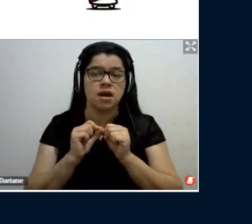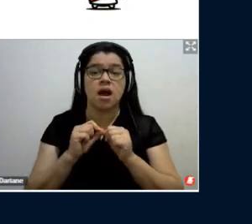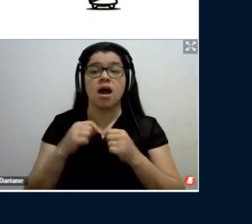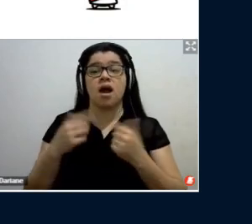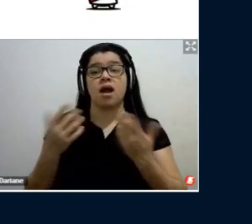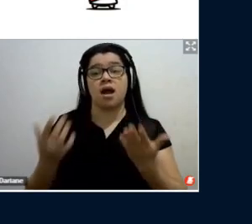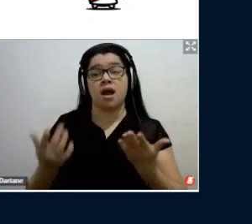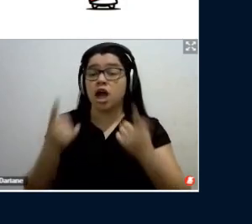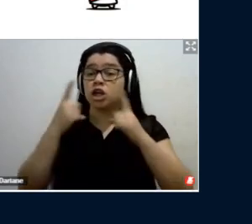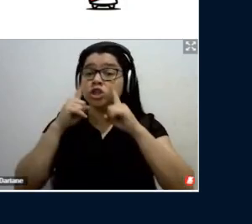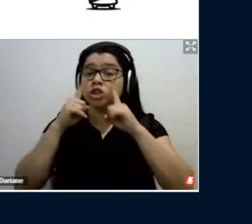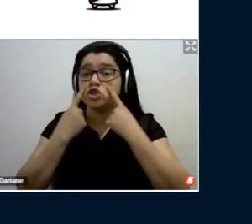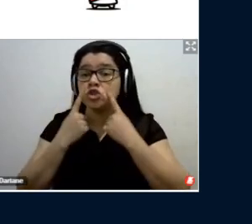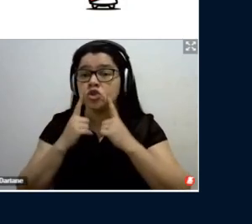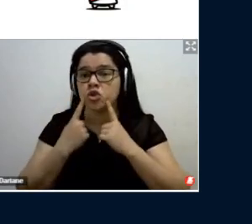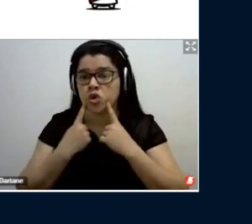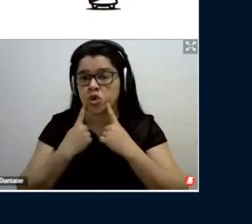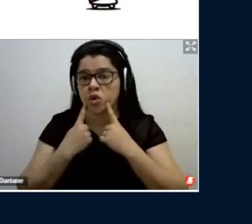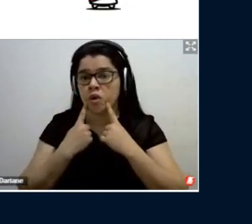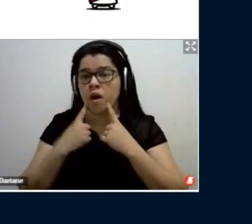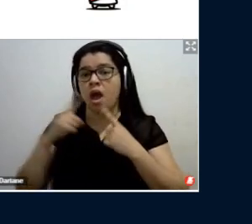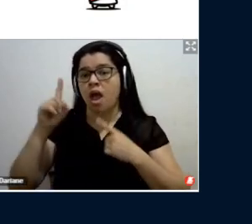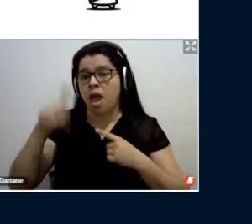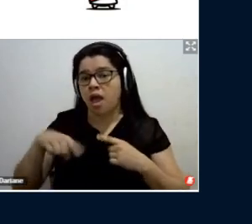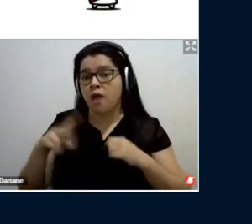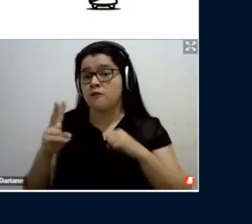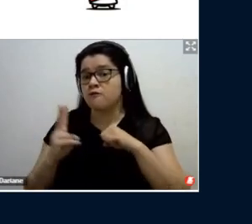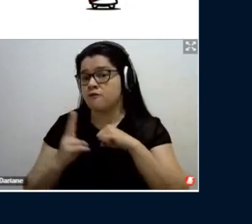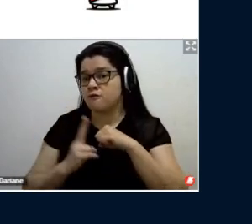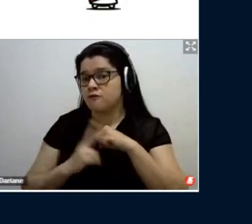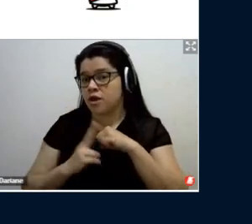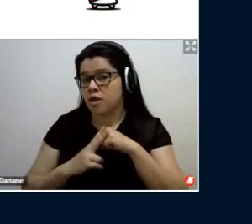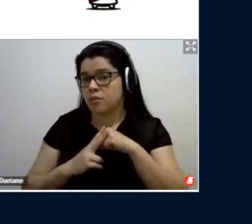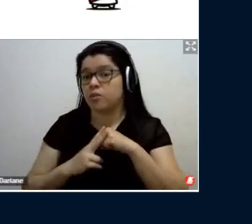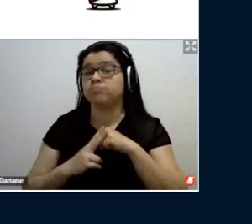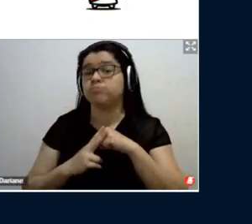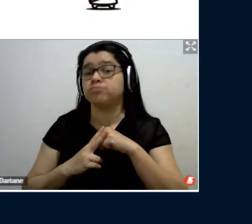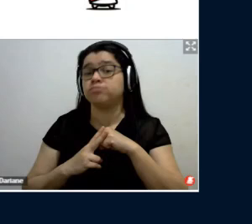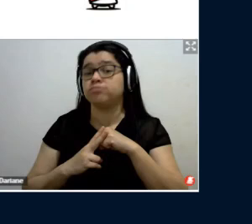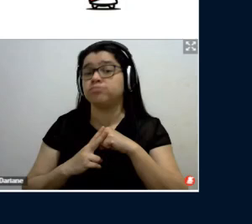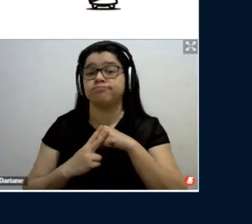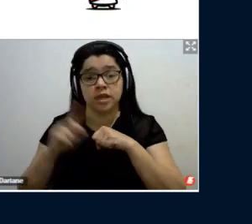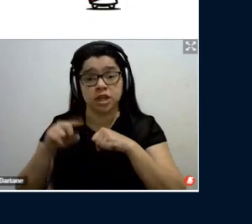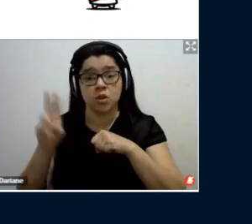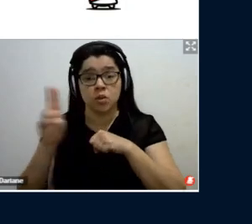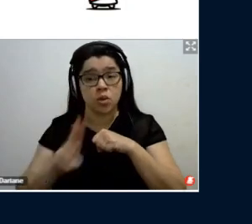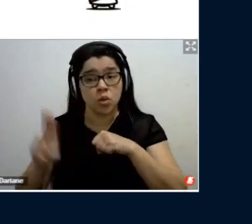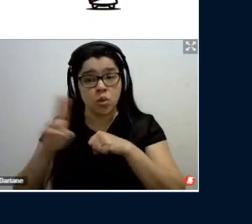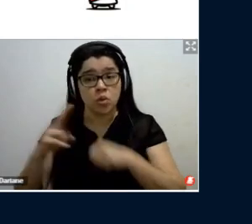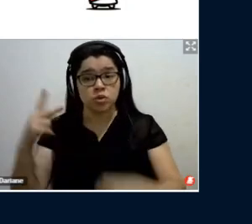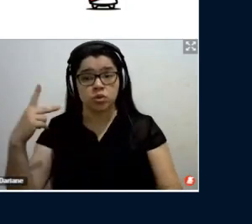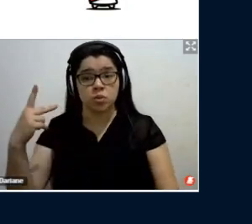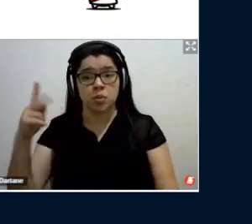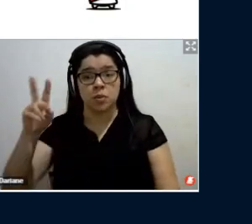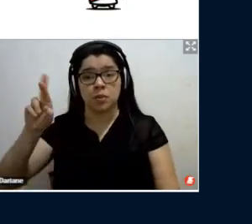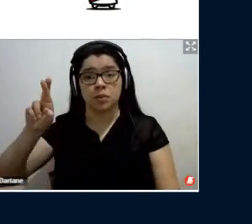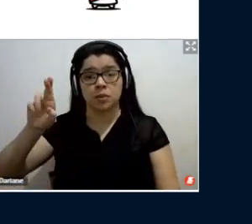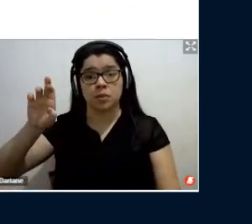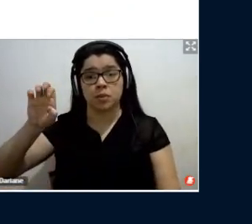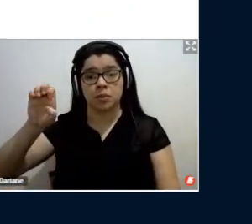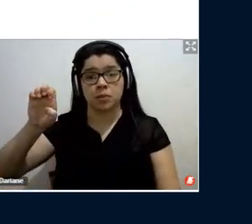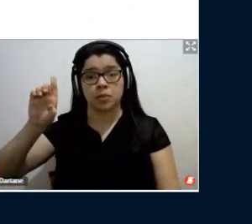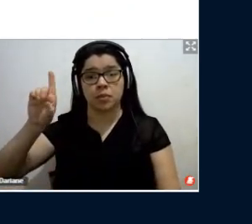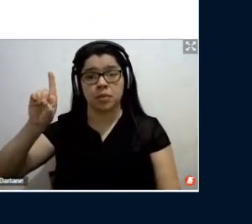eu tenho uma ação, então eu tenho um predicado verbal, que é marcada pelo verbo chorar. Então, eu